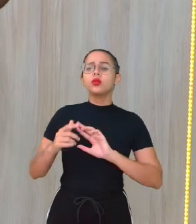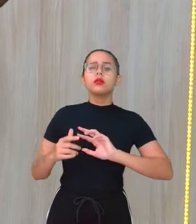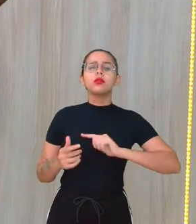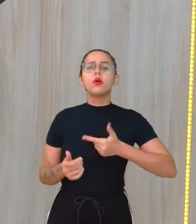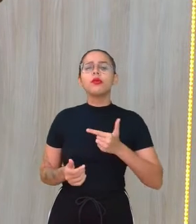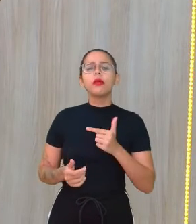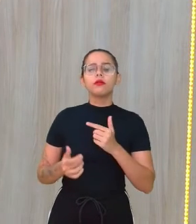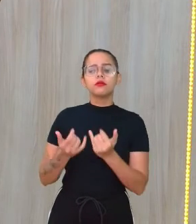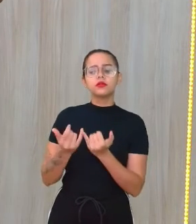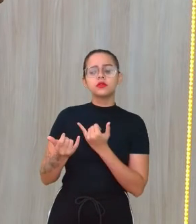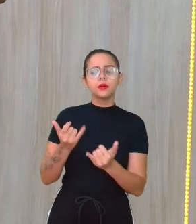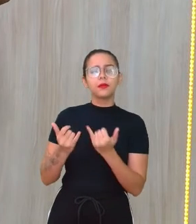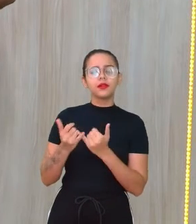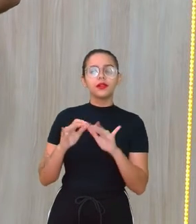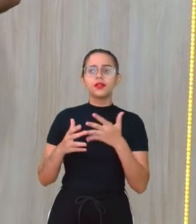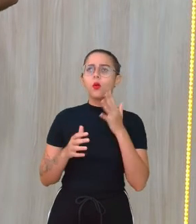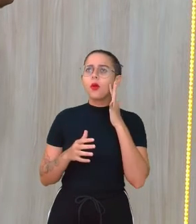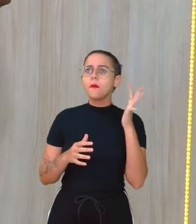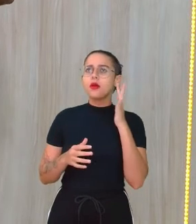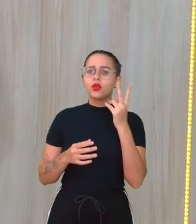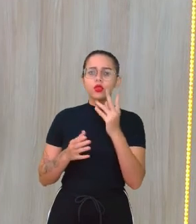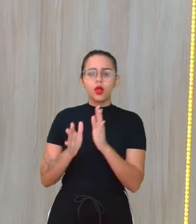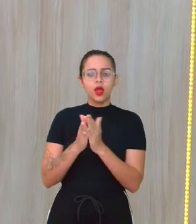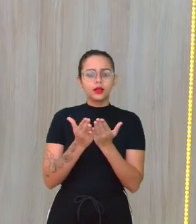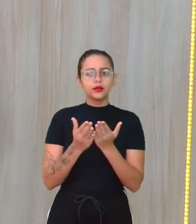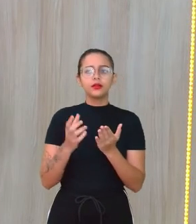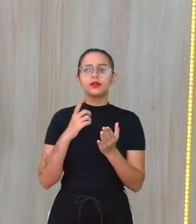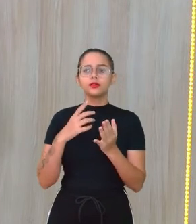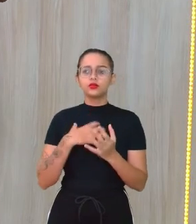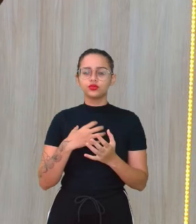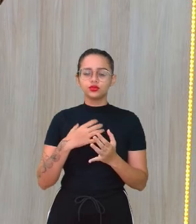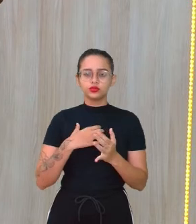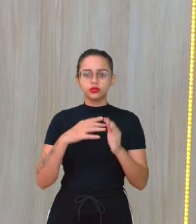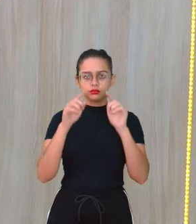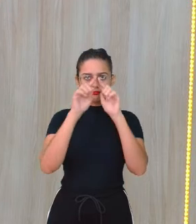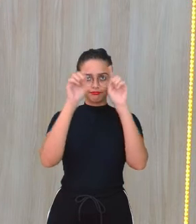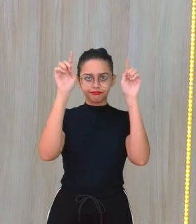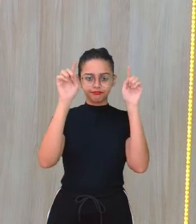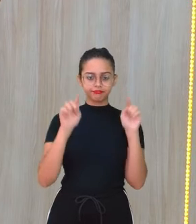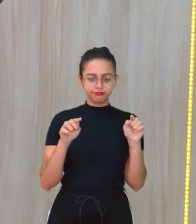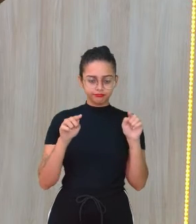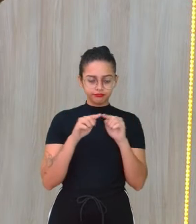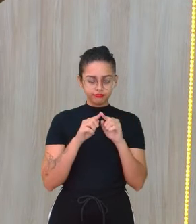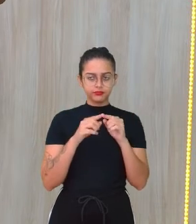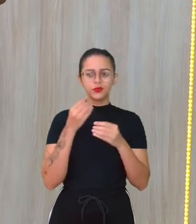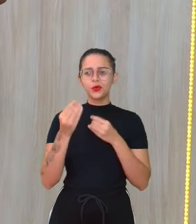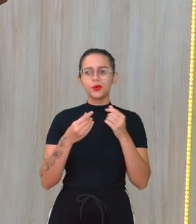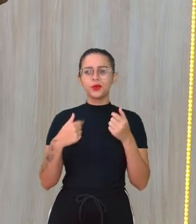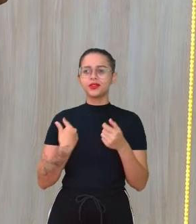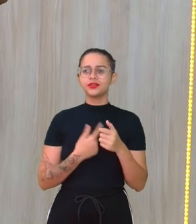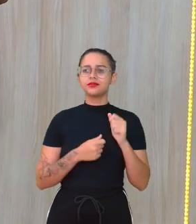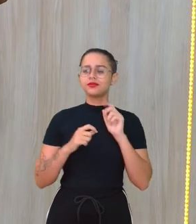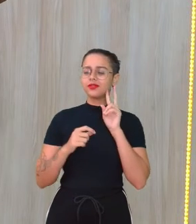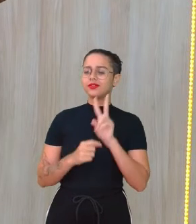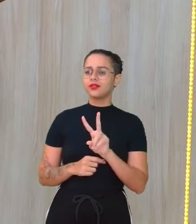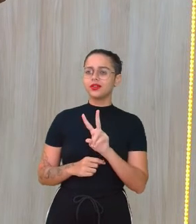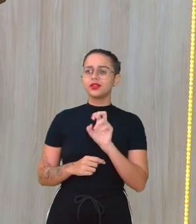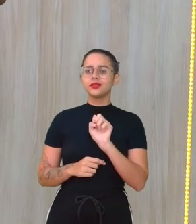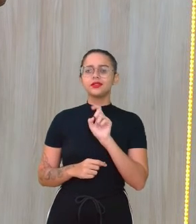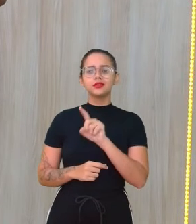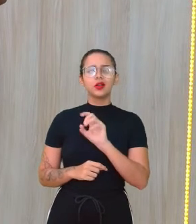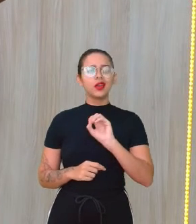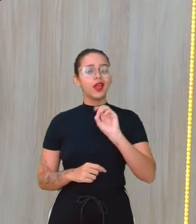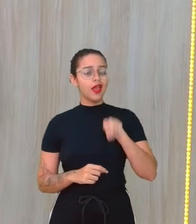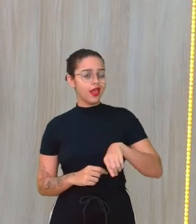semelhantes. Então imagina você pegar dois cadernos aí, eles têm um formato retangular, e como é que a gente poderia ver se eles são